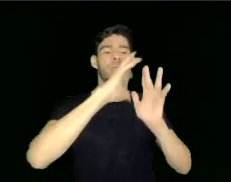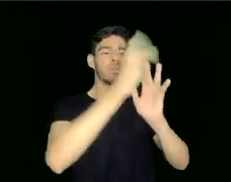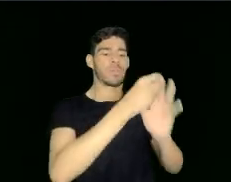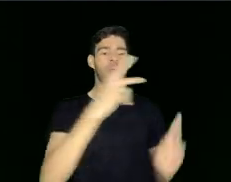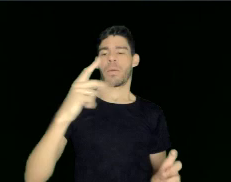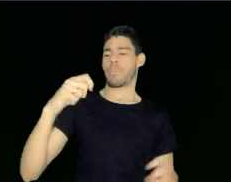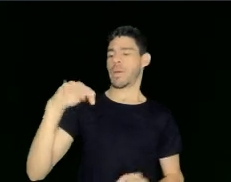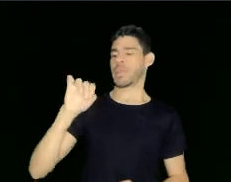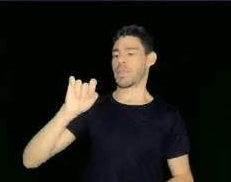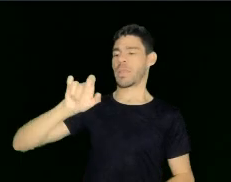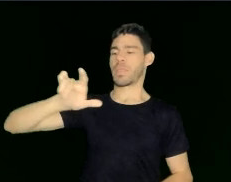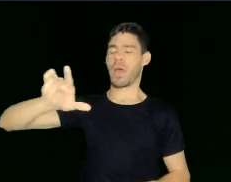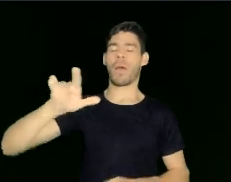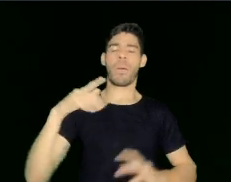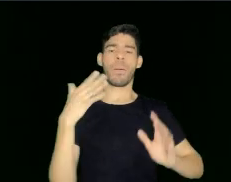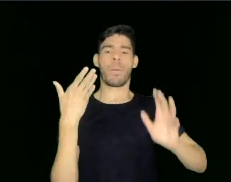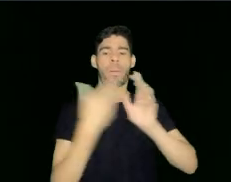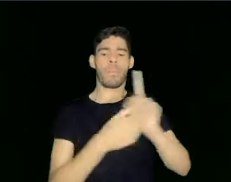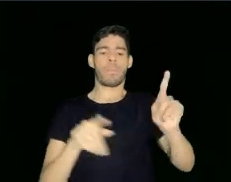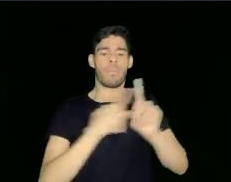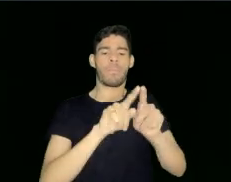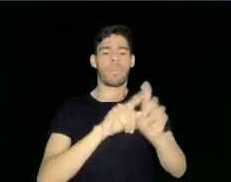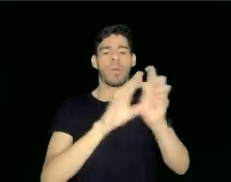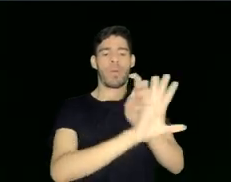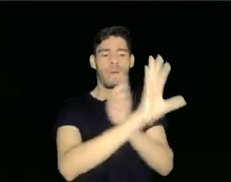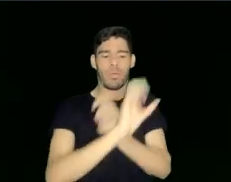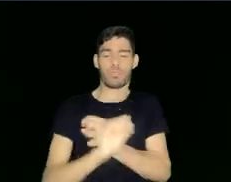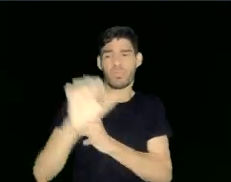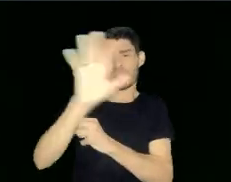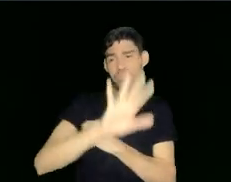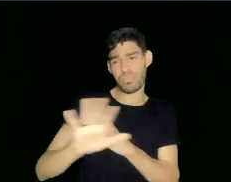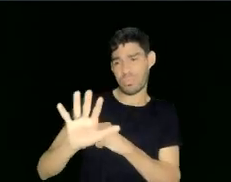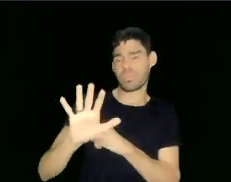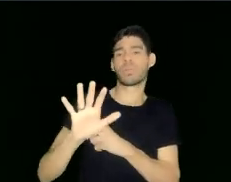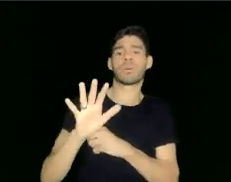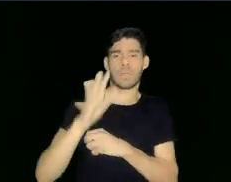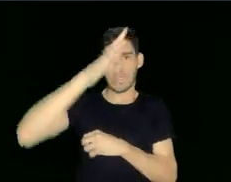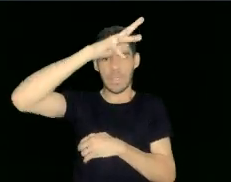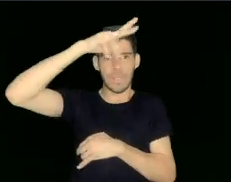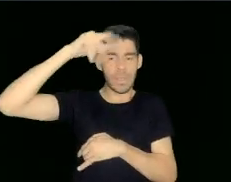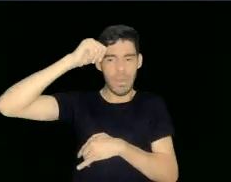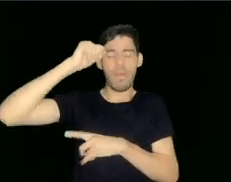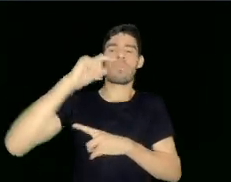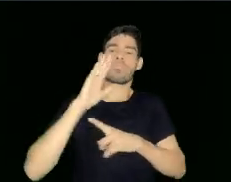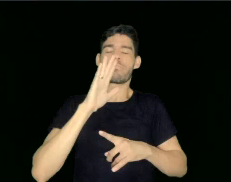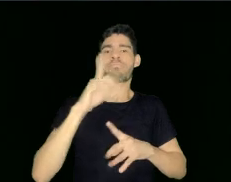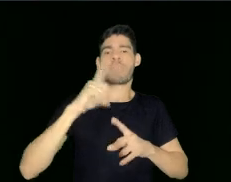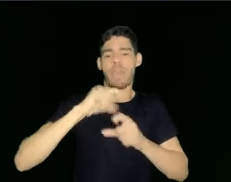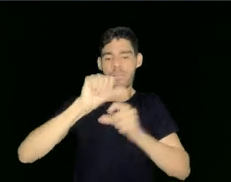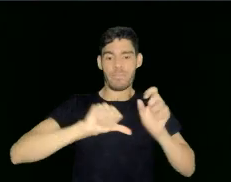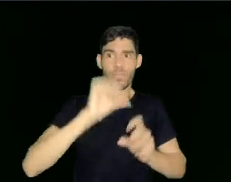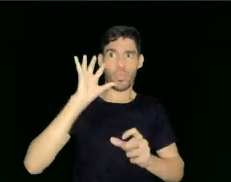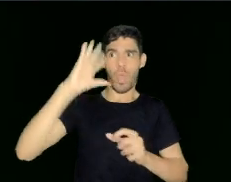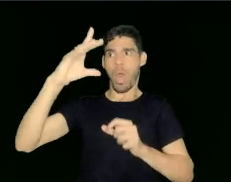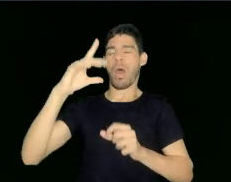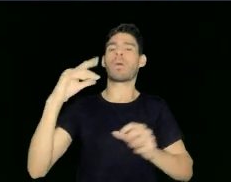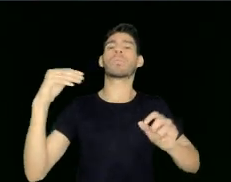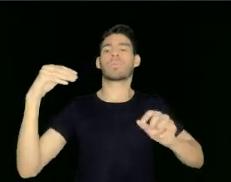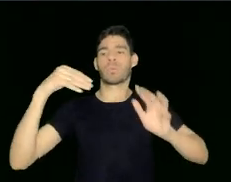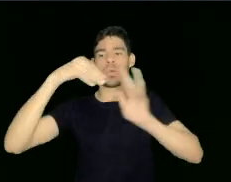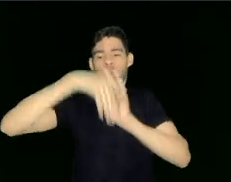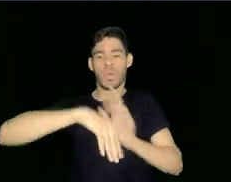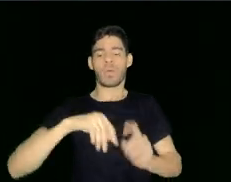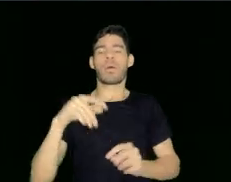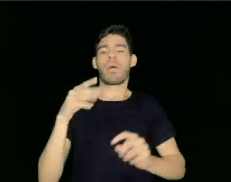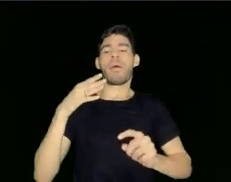da biodiversidade na Amazônia, no Pantanal, perda também no Cerrado e na Mata Atlântica, colaborando muito